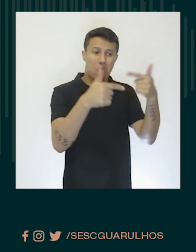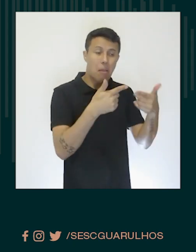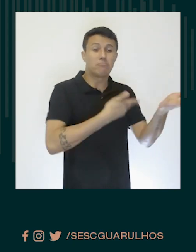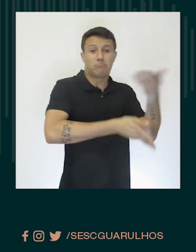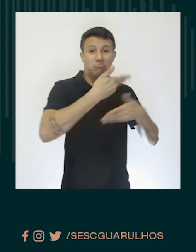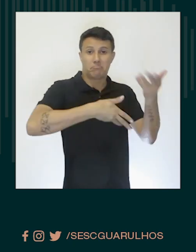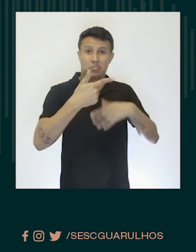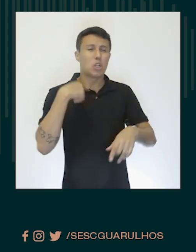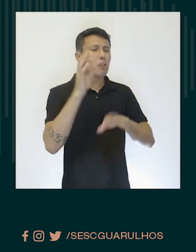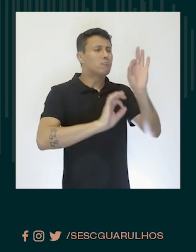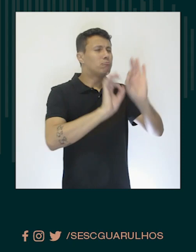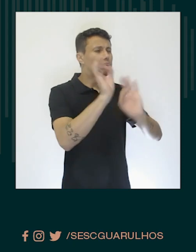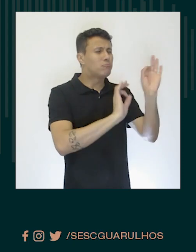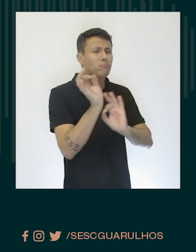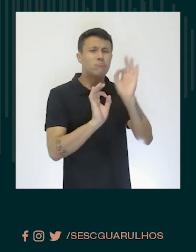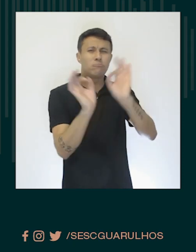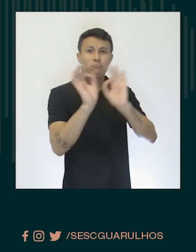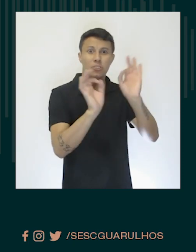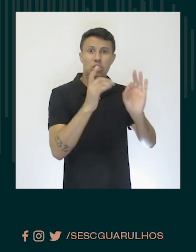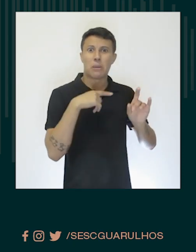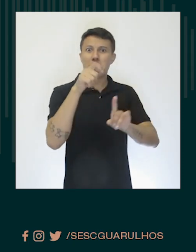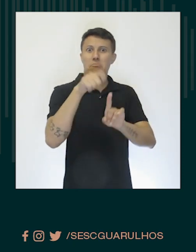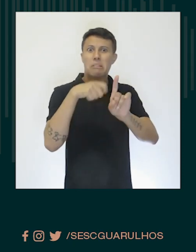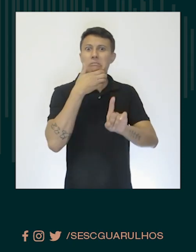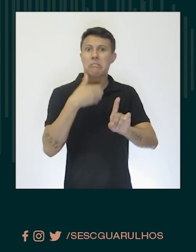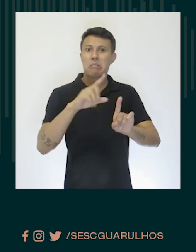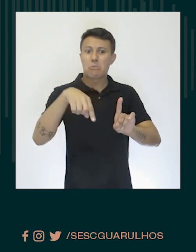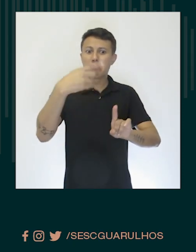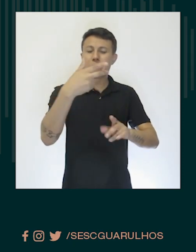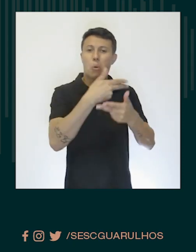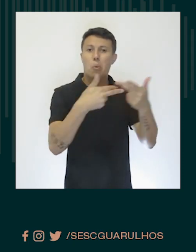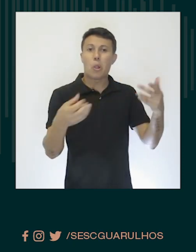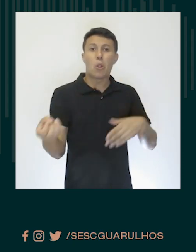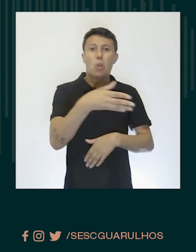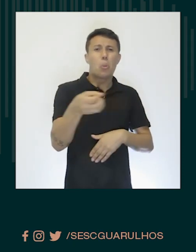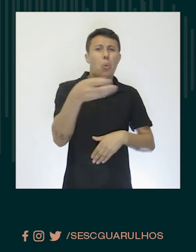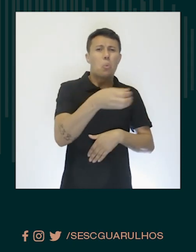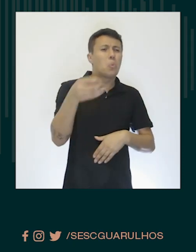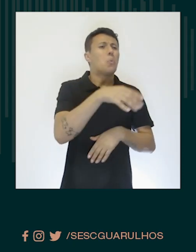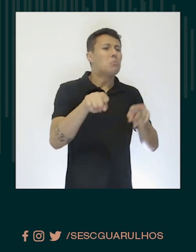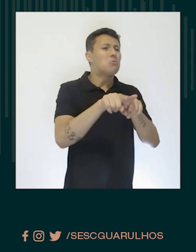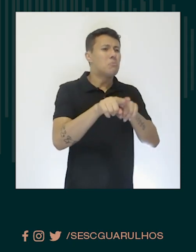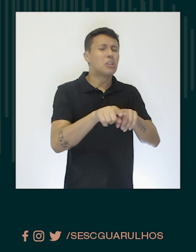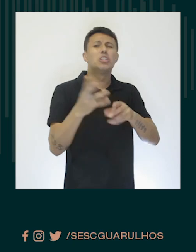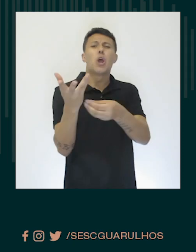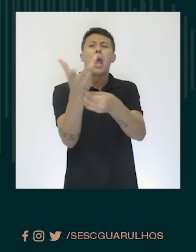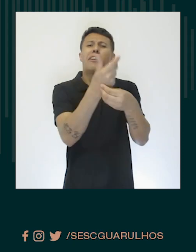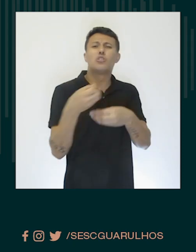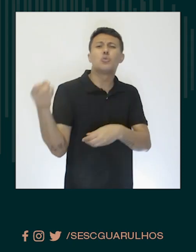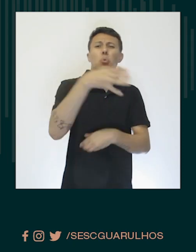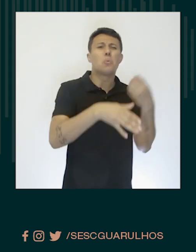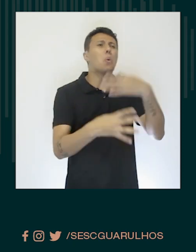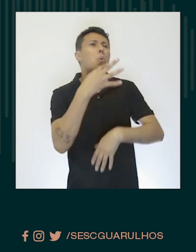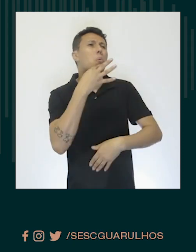que a gente já está planejando coisas já para o fim do ano, entendeu? Outras coisas novas, maiores, conectando outros